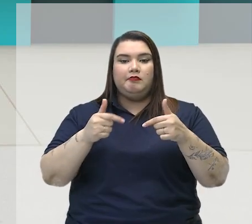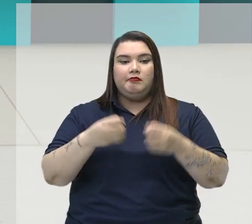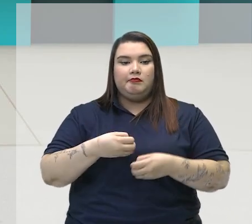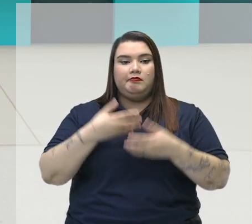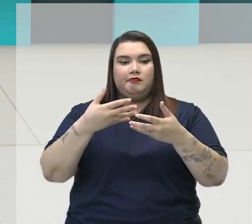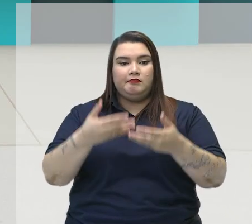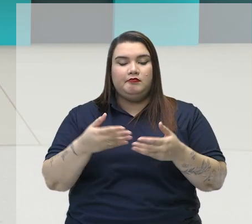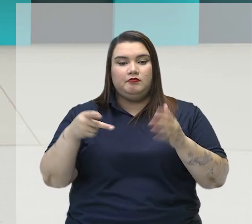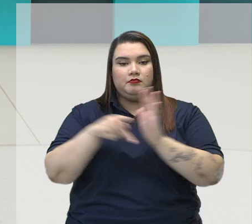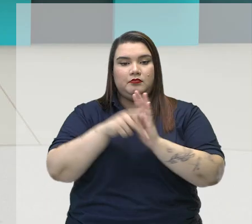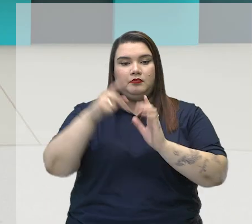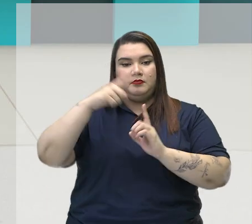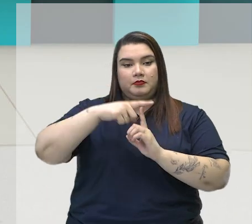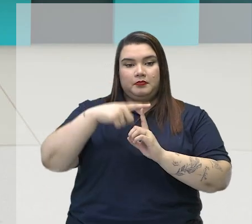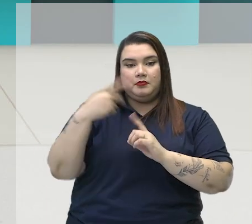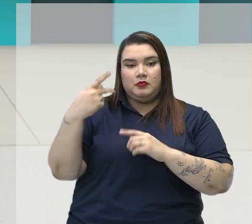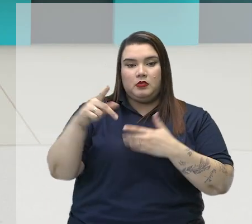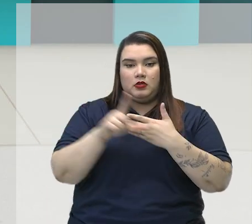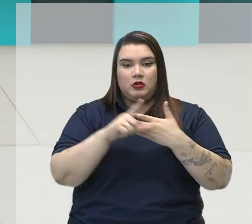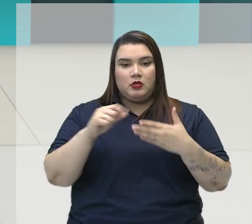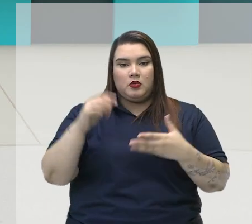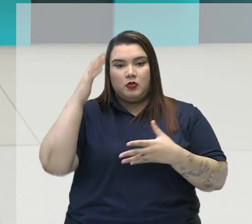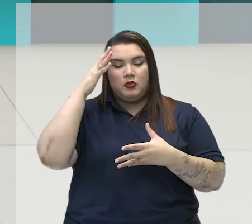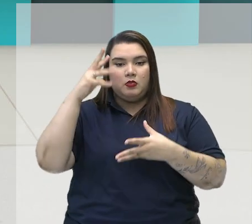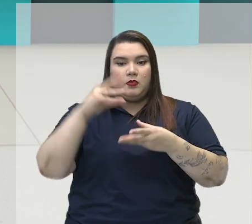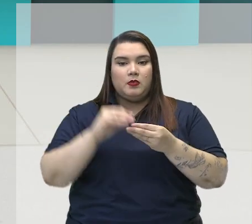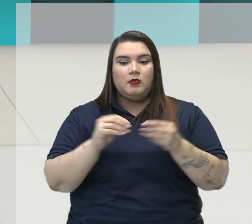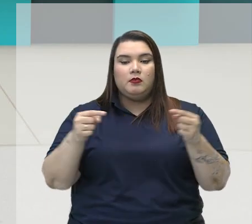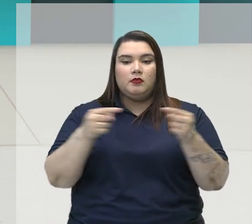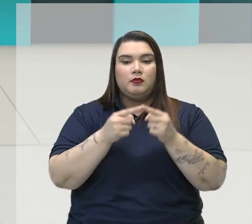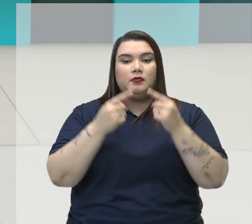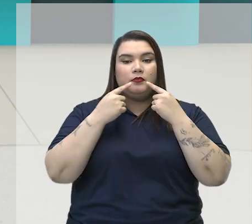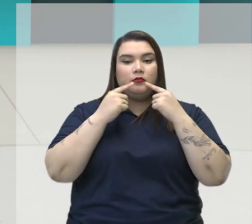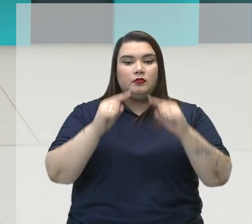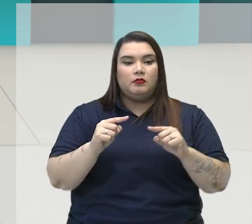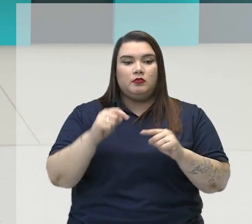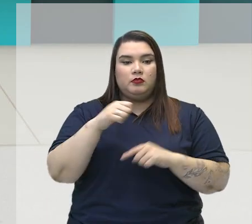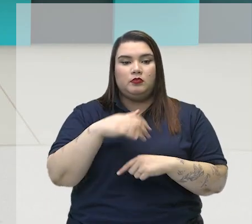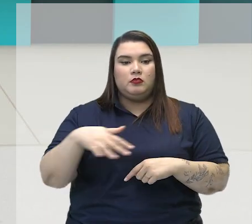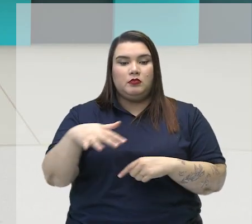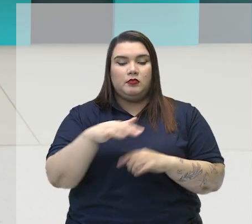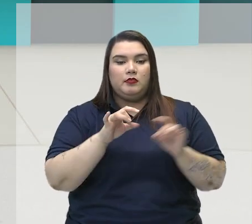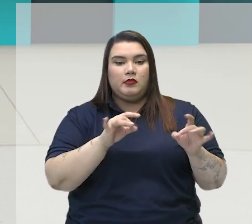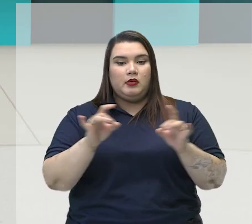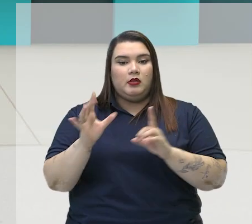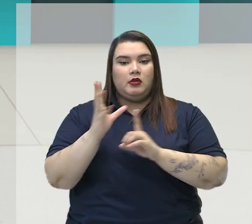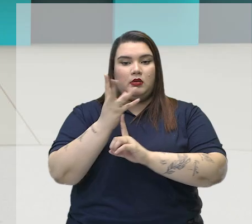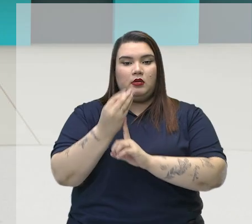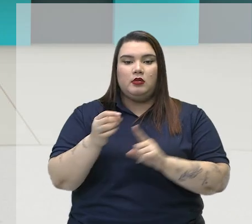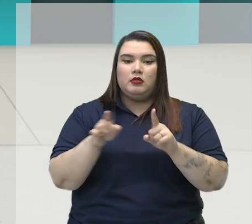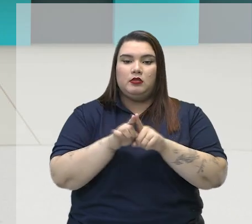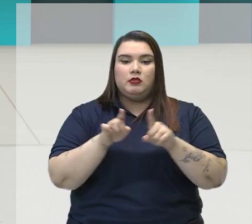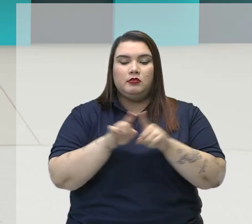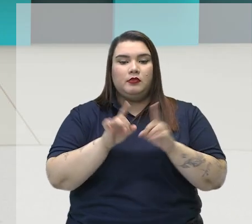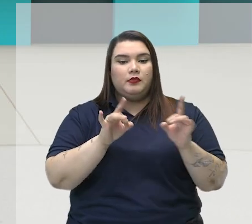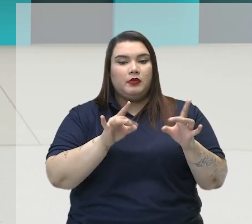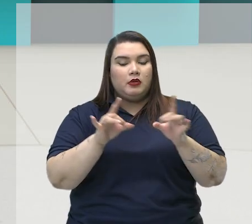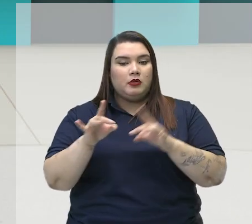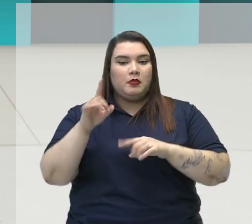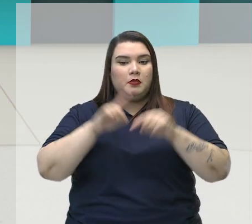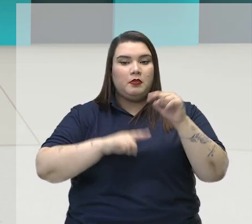gesto performático, tipo de Bansky, foi interpretado como uma crítica ao mercado da arte e